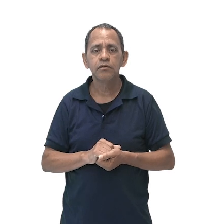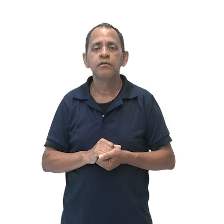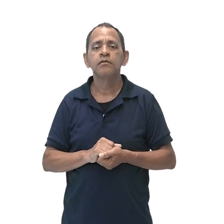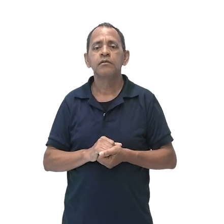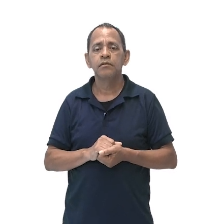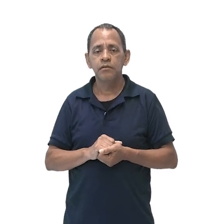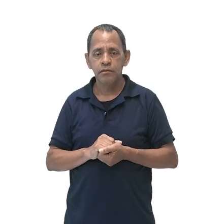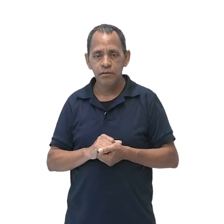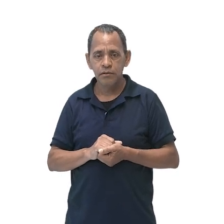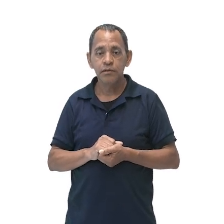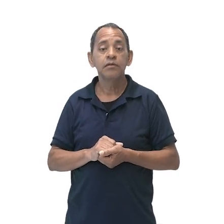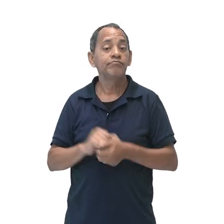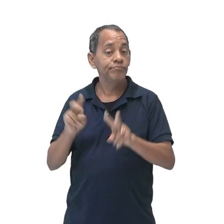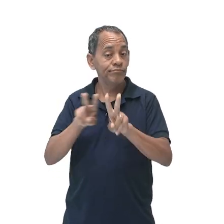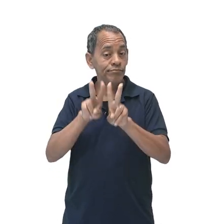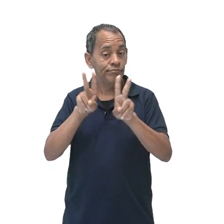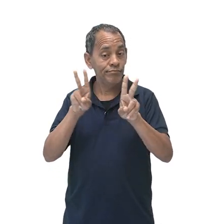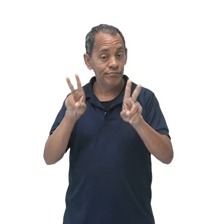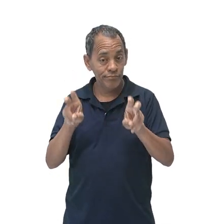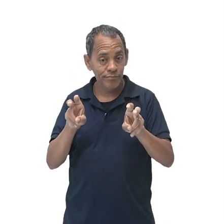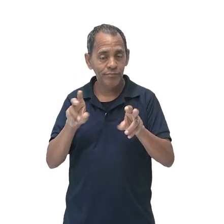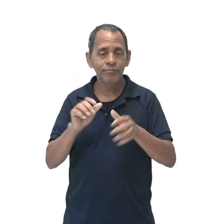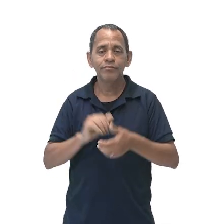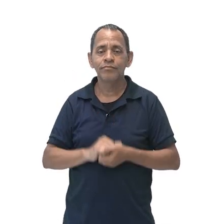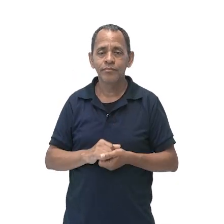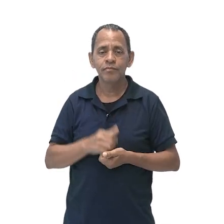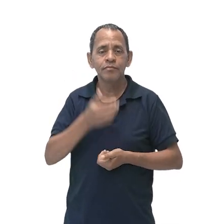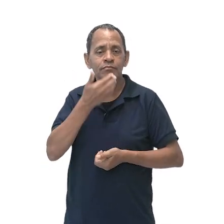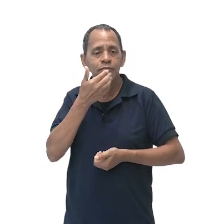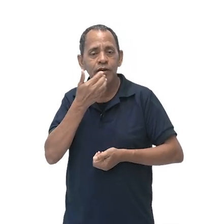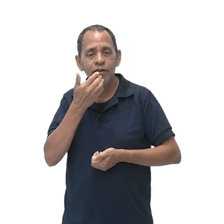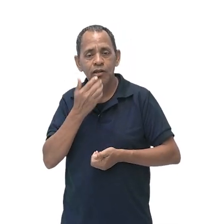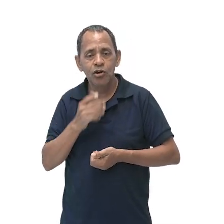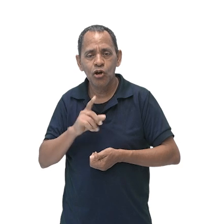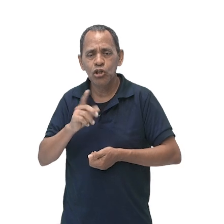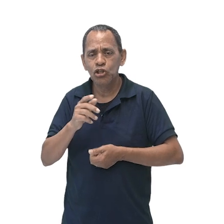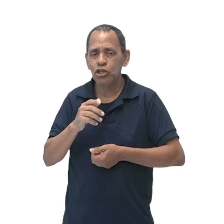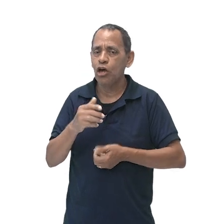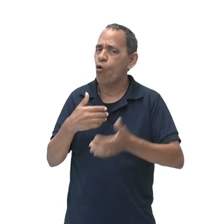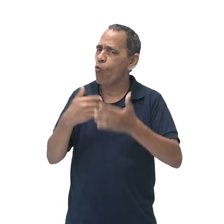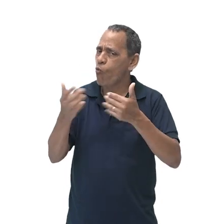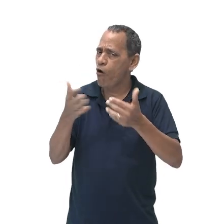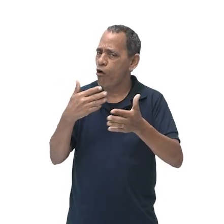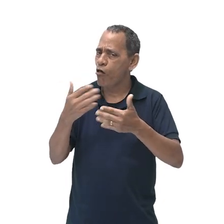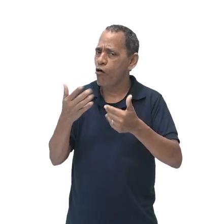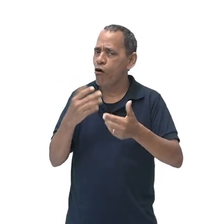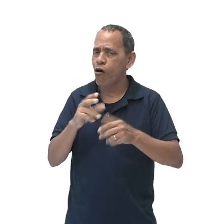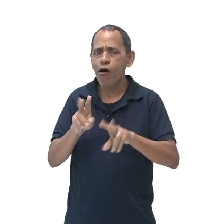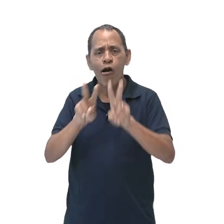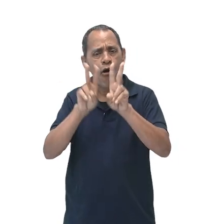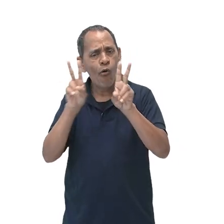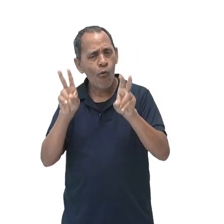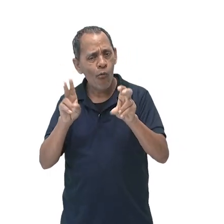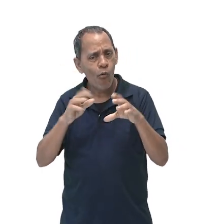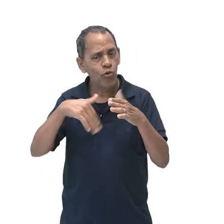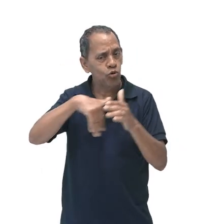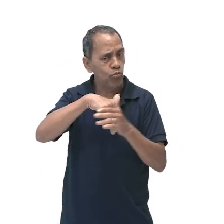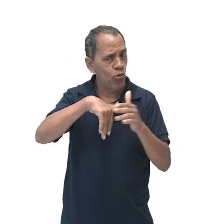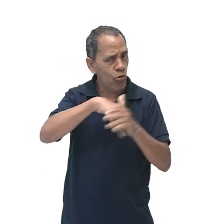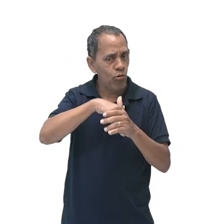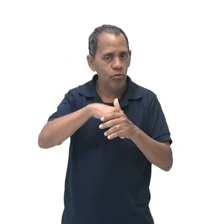de assunto. Então, perceba, é melhor não falarmos sobre futebol. Sobre o quê?